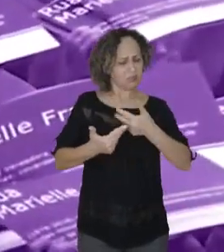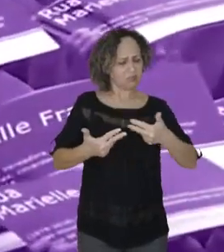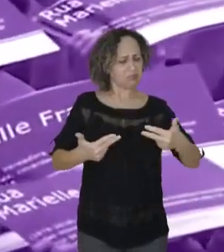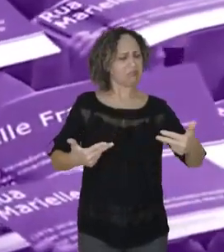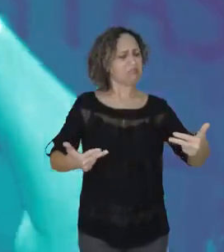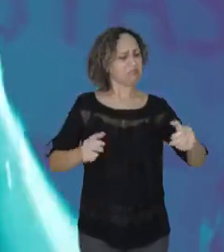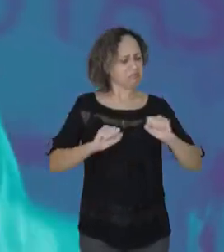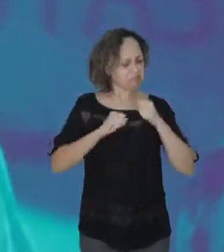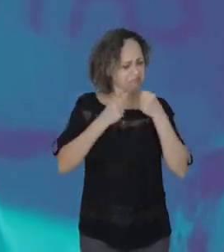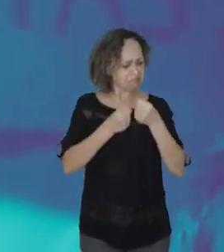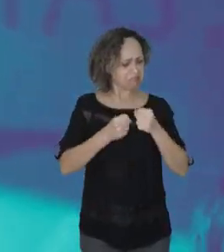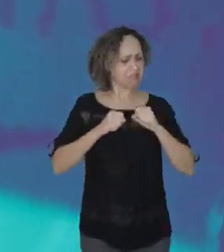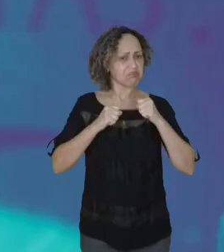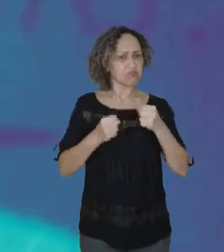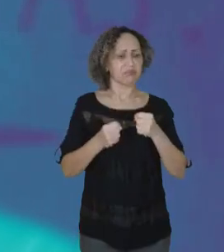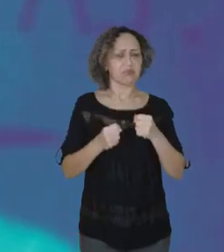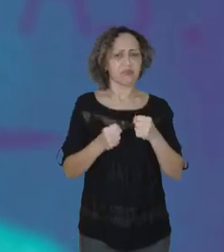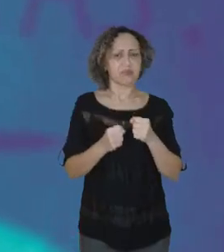acontecer.